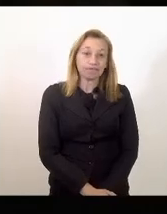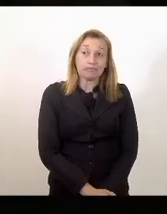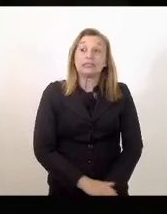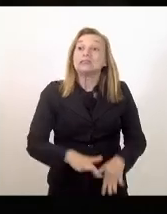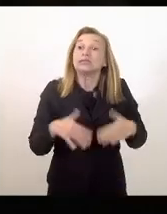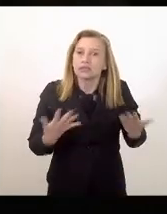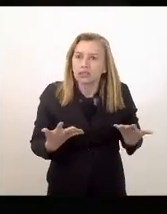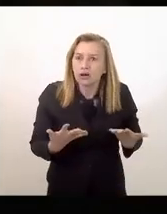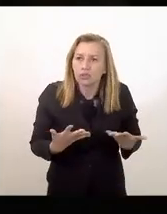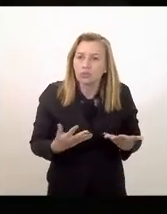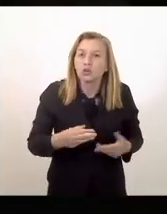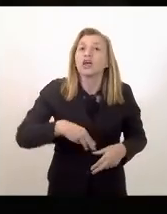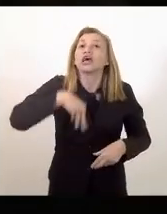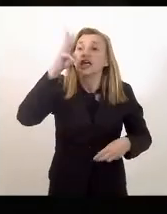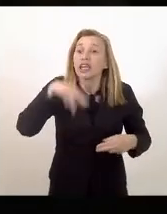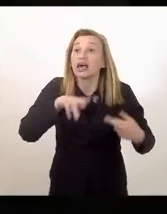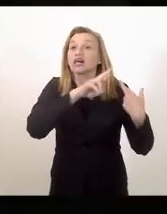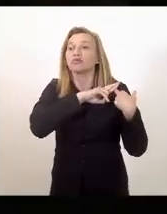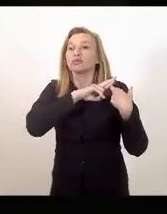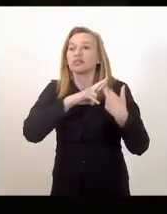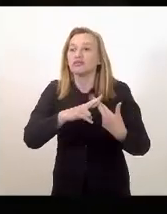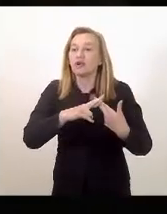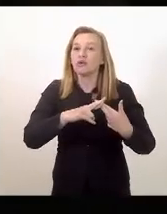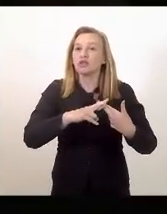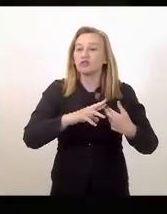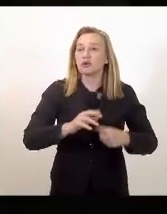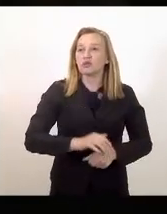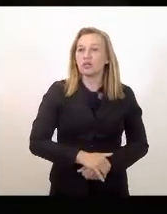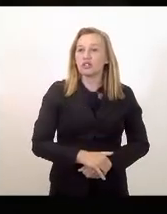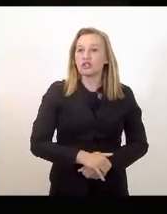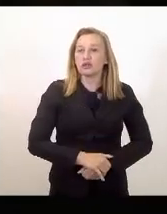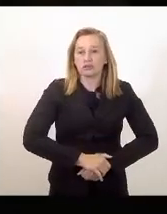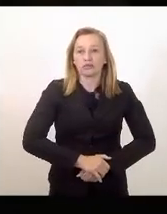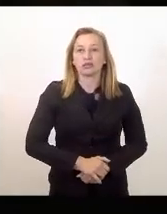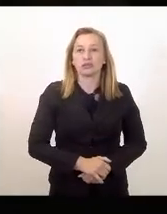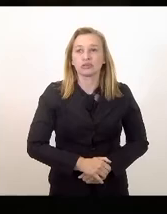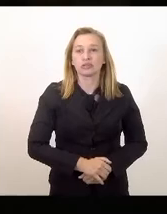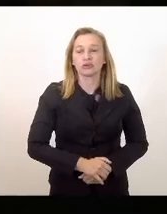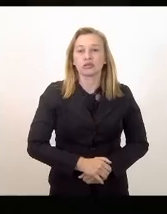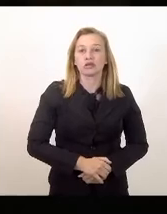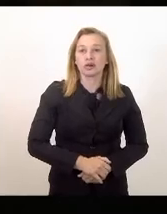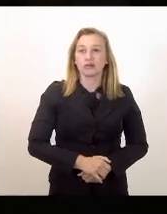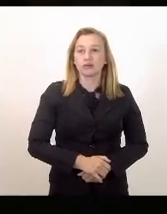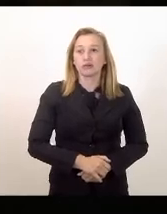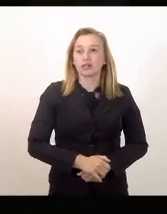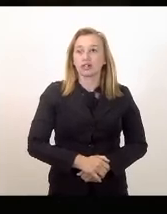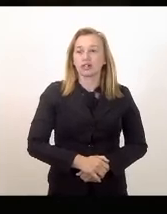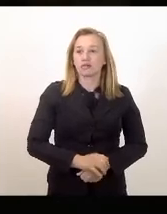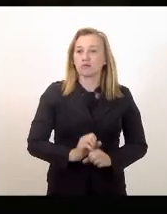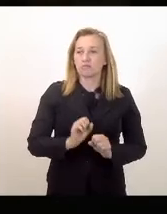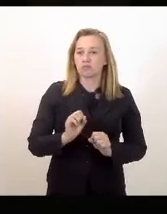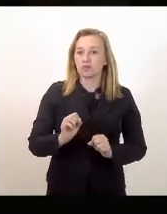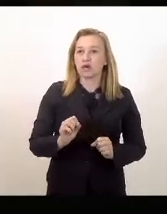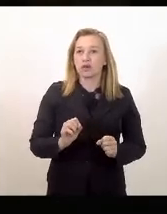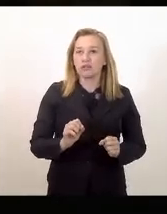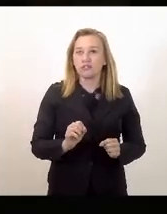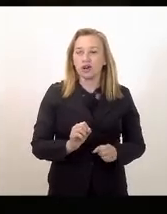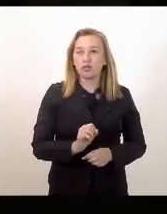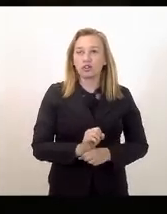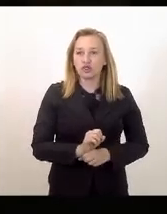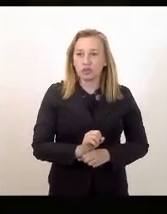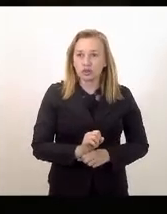Então, quem é responsável por isto? Porque nós não podemos de forma alguma admitir,